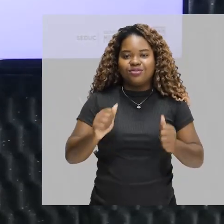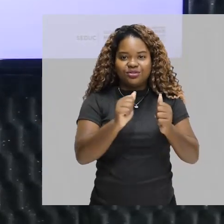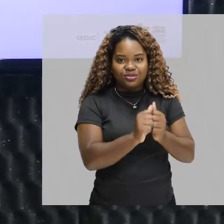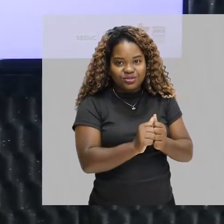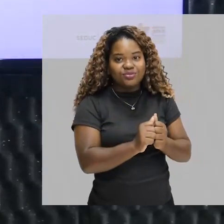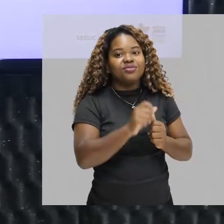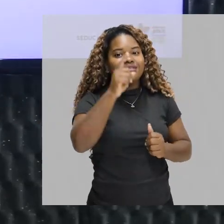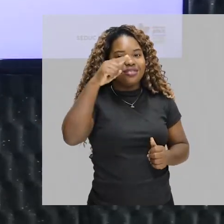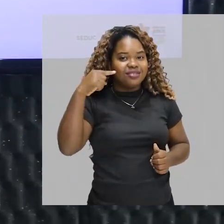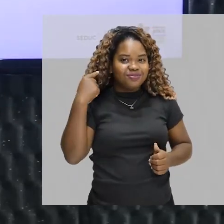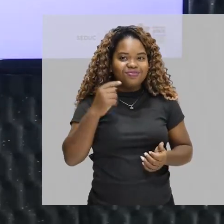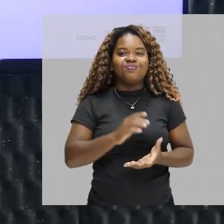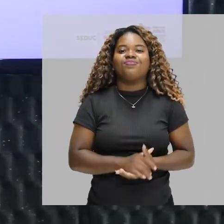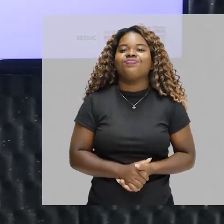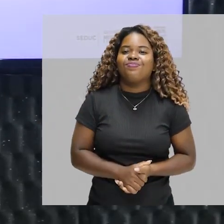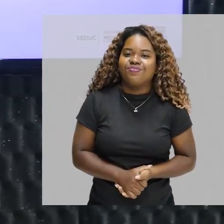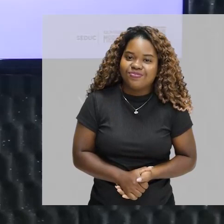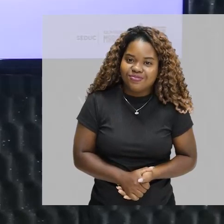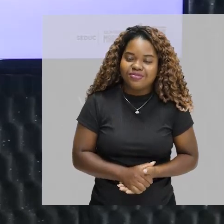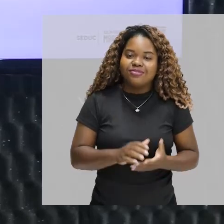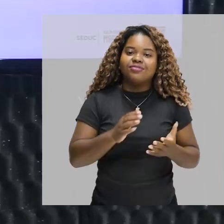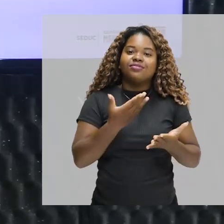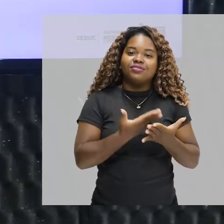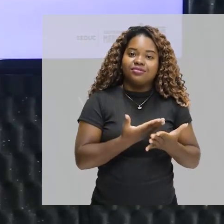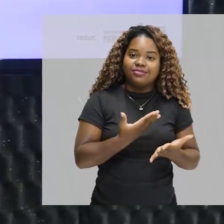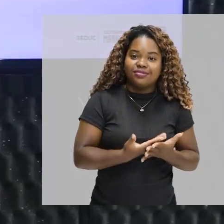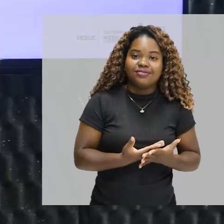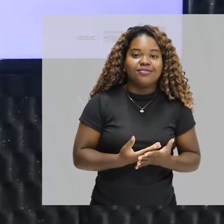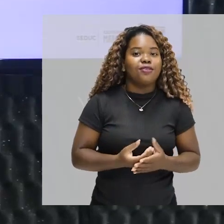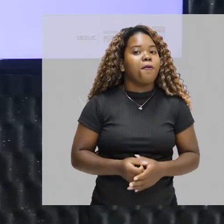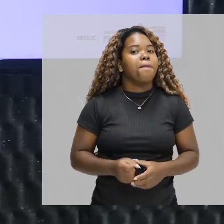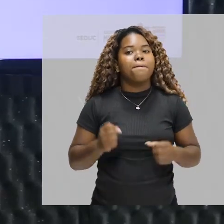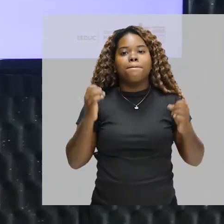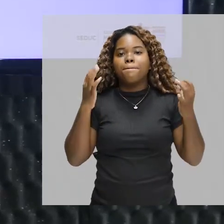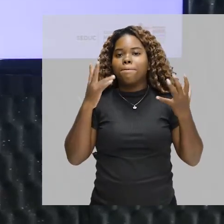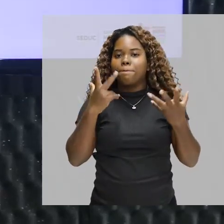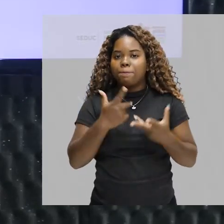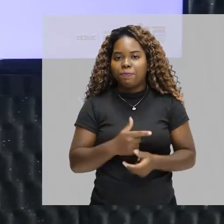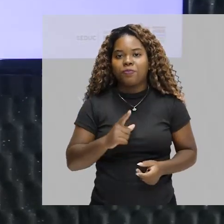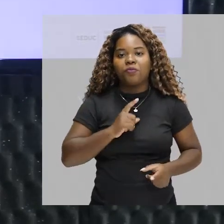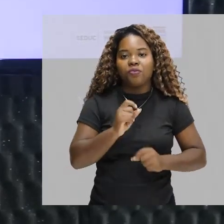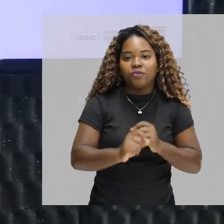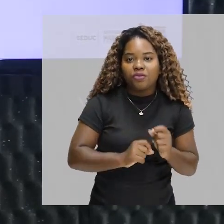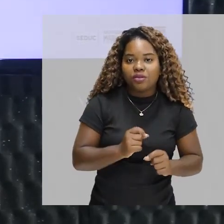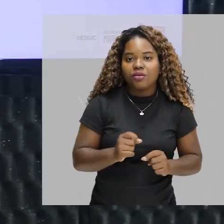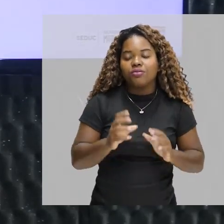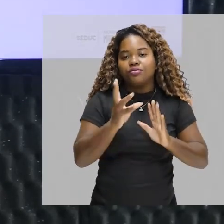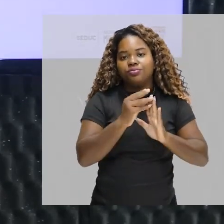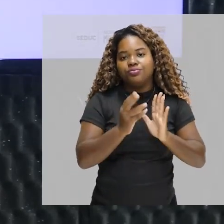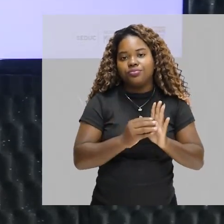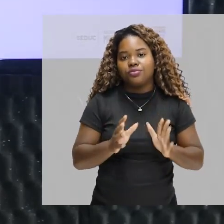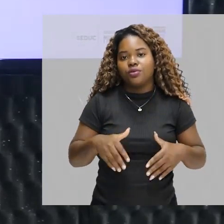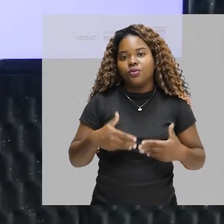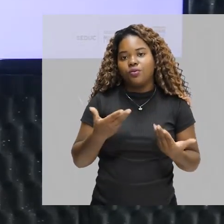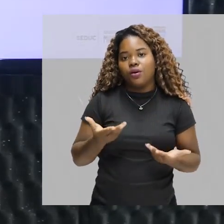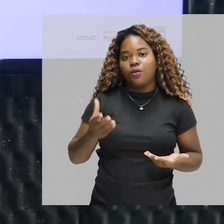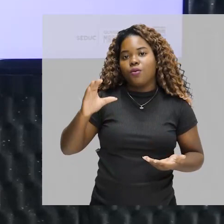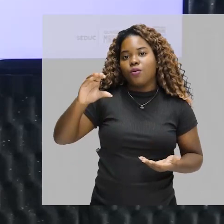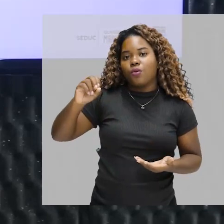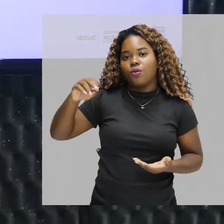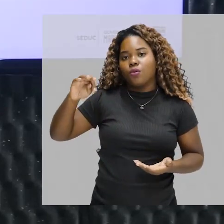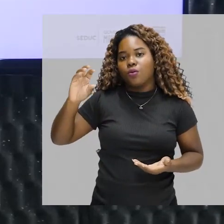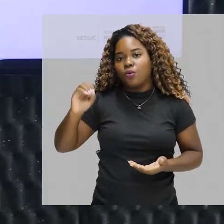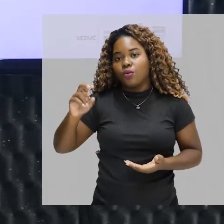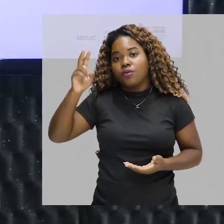Leia comigo, juntas para fazermos uma aula show. Vamos falar de conto. Lembrando que além daqui